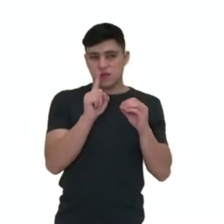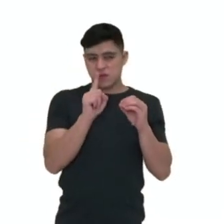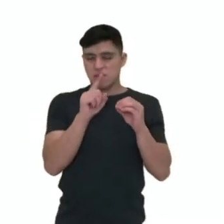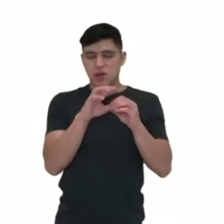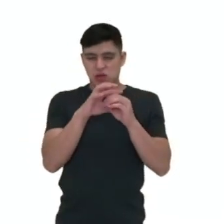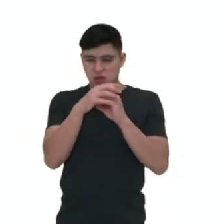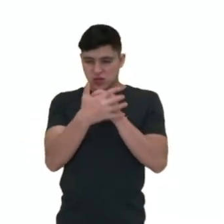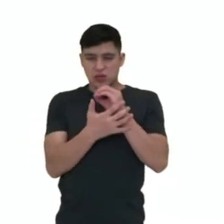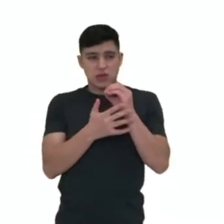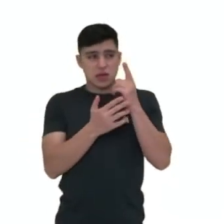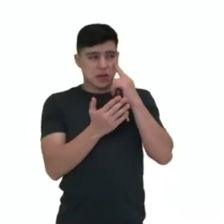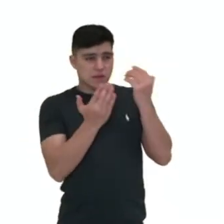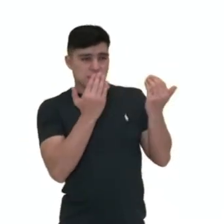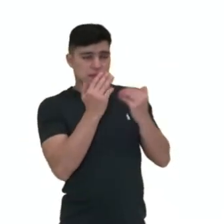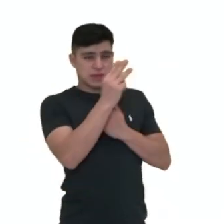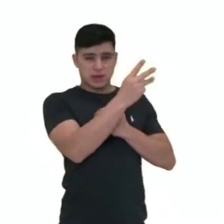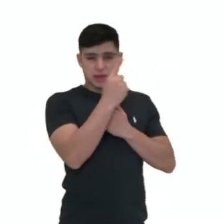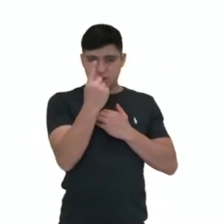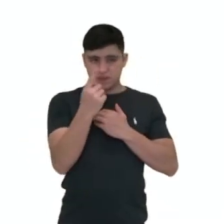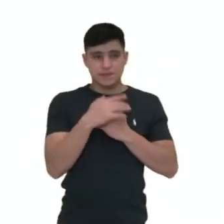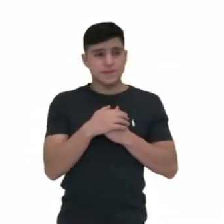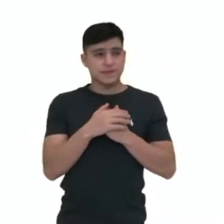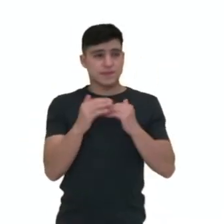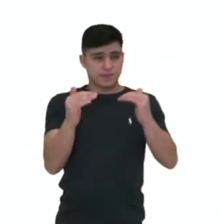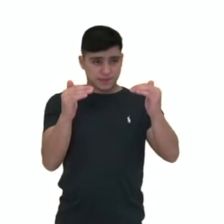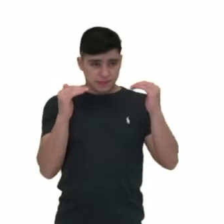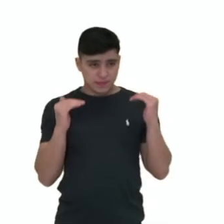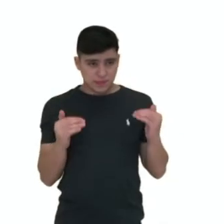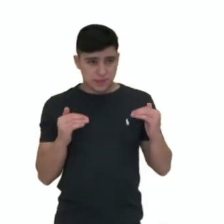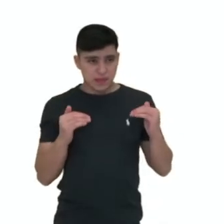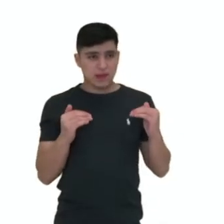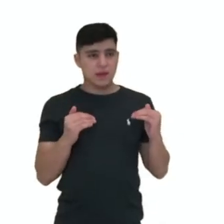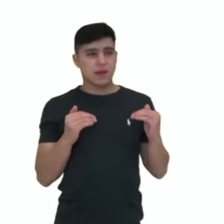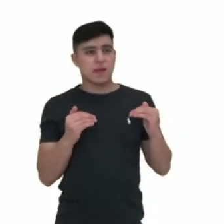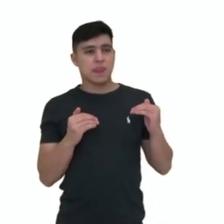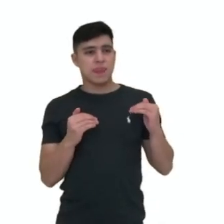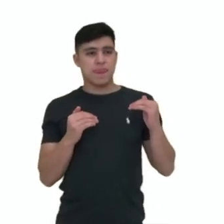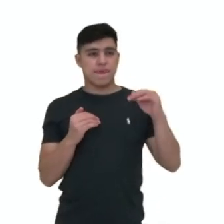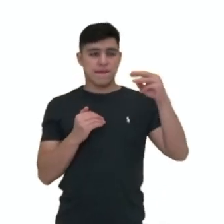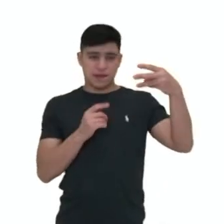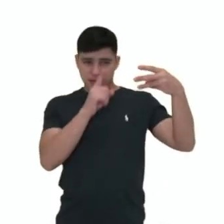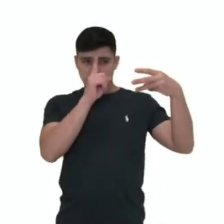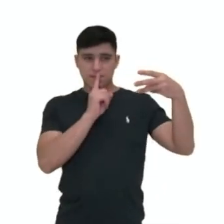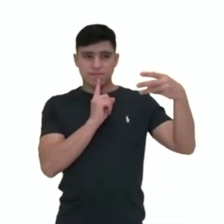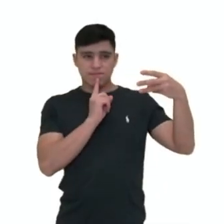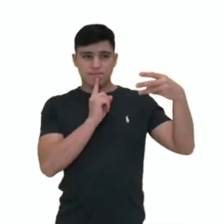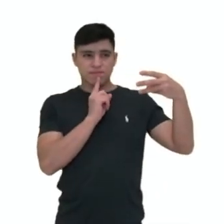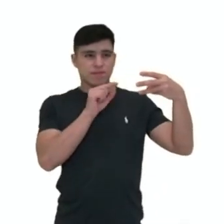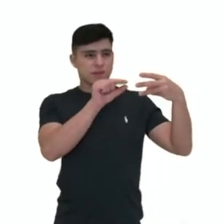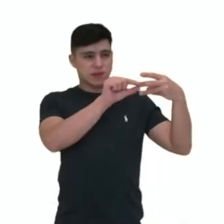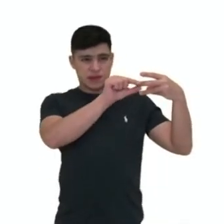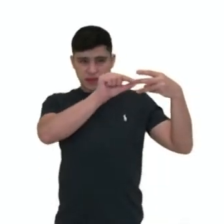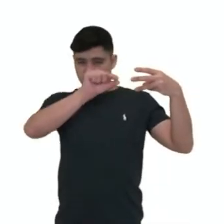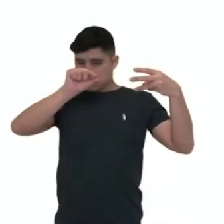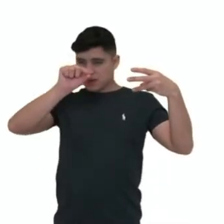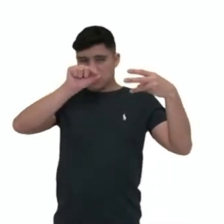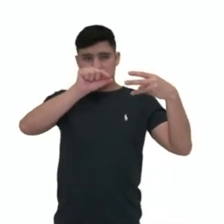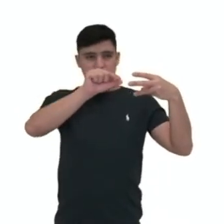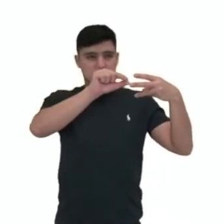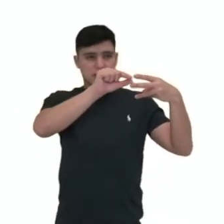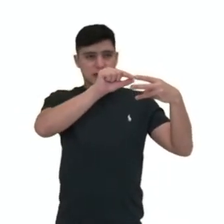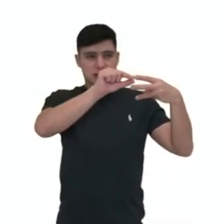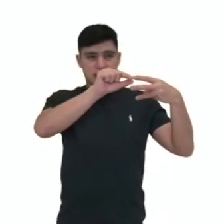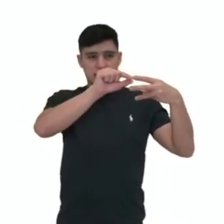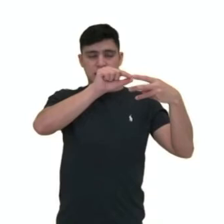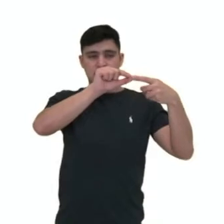né? Dentro dessa proporção 3 para 1. E aí a gente vai fazer a bifurcação. 3 amarelas, aí pega e bifurca com a textura